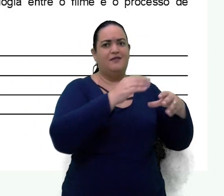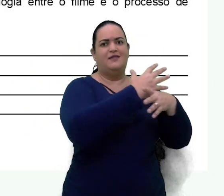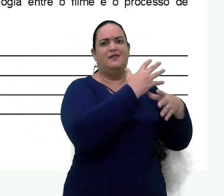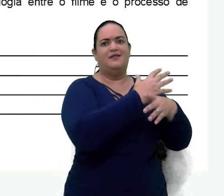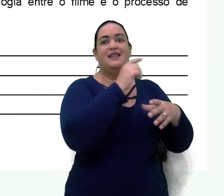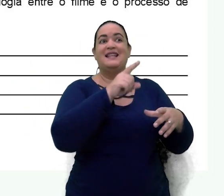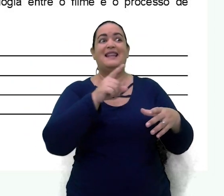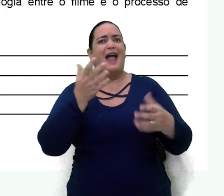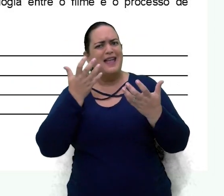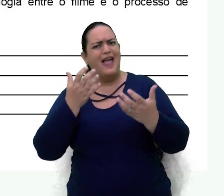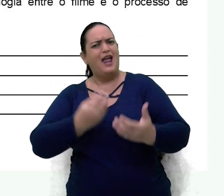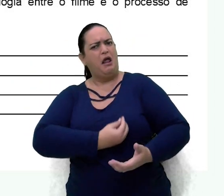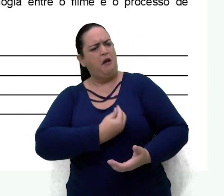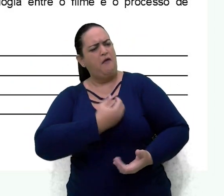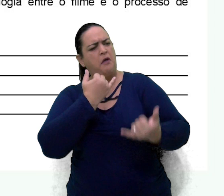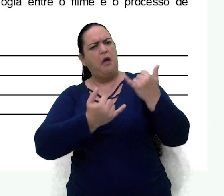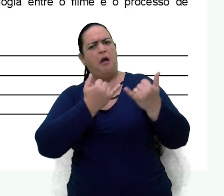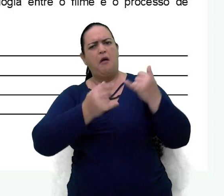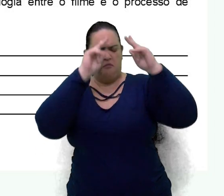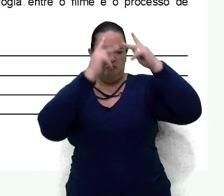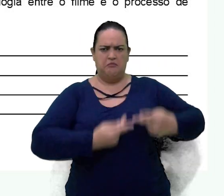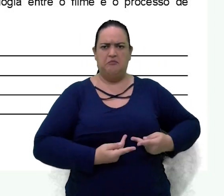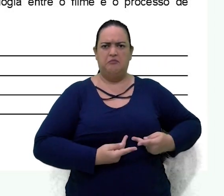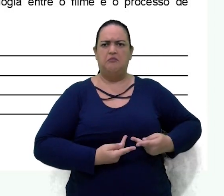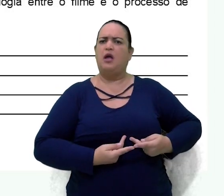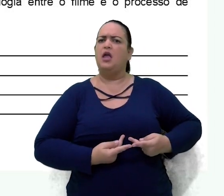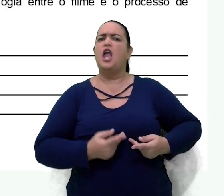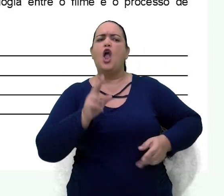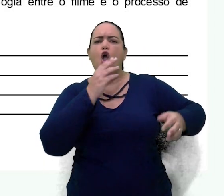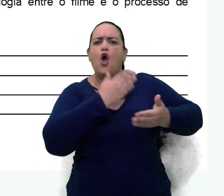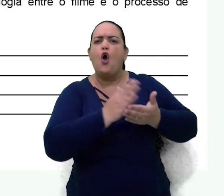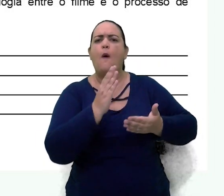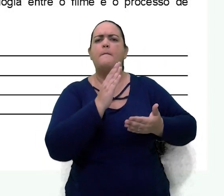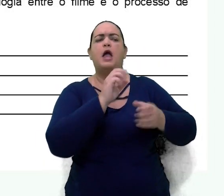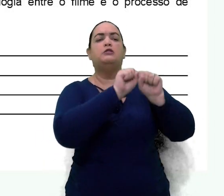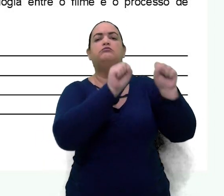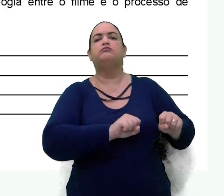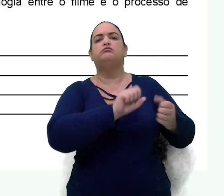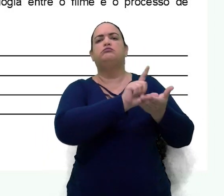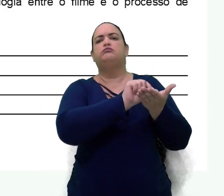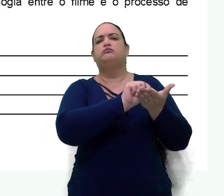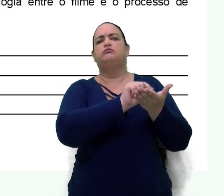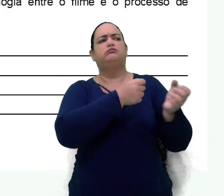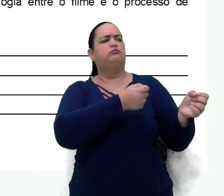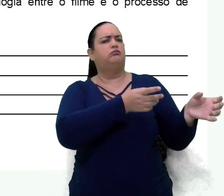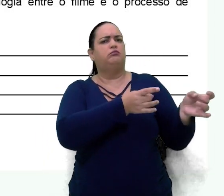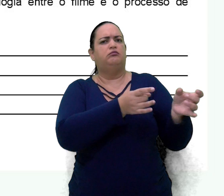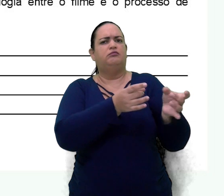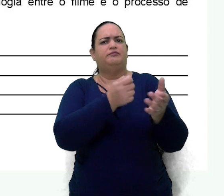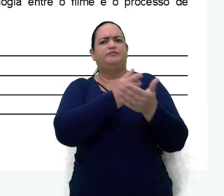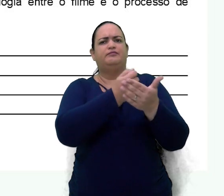como humano, e adota o modo capitalista do consumo. Com isso, ele se adapta ao quê?